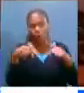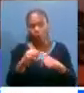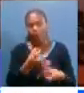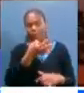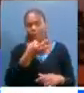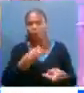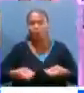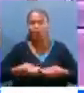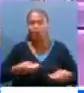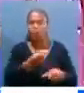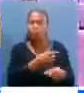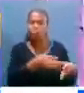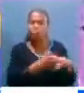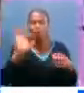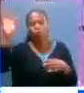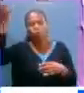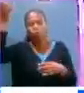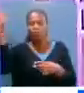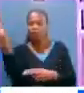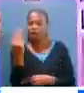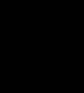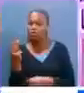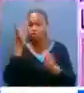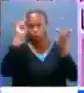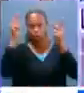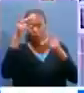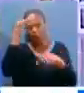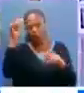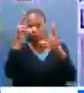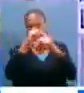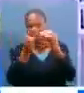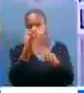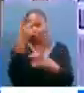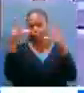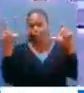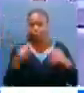se abordar o mercado comum da cultura, artes e indústrias criativas.